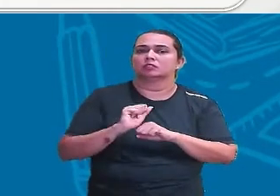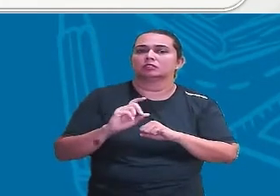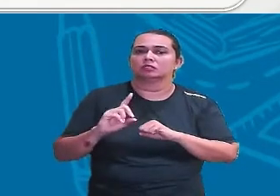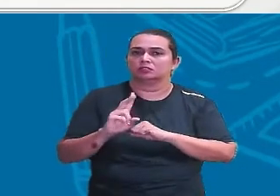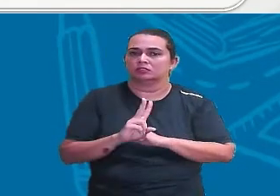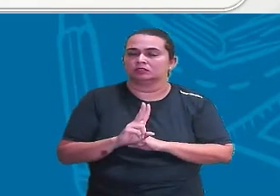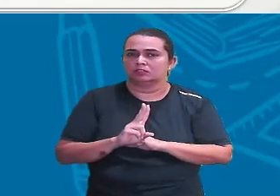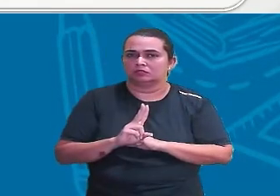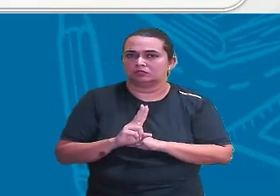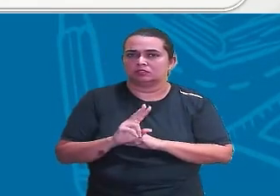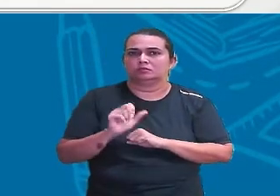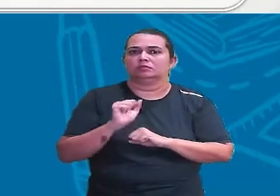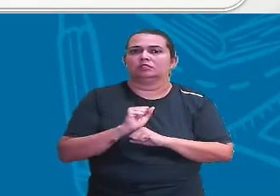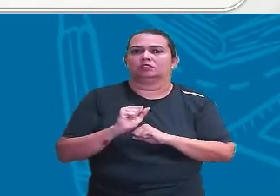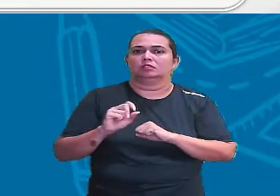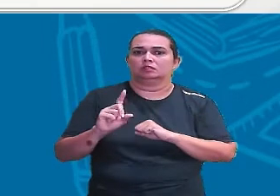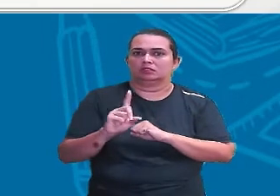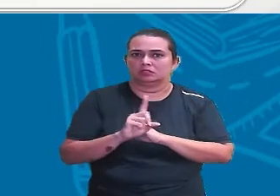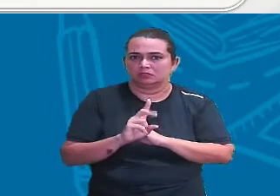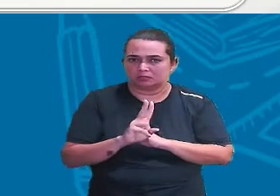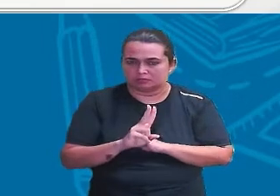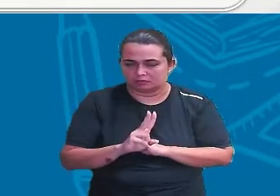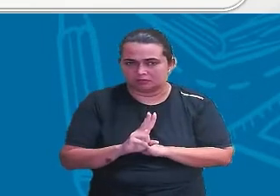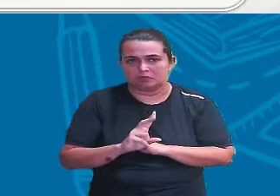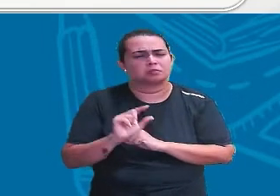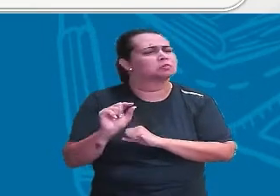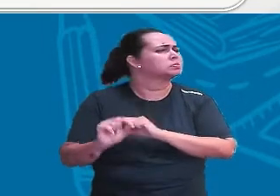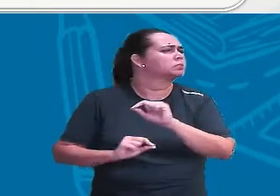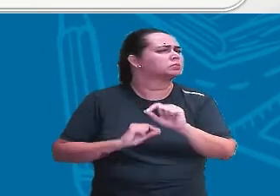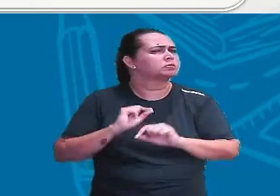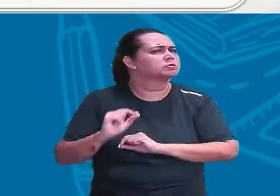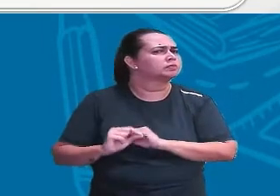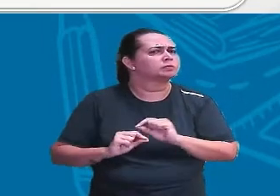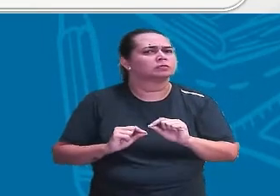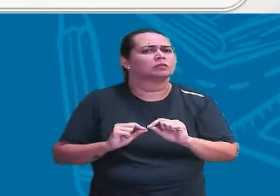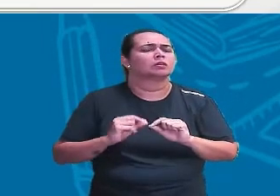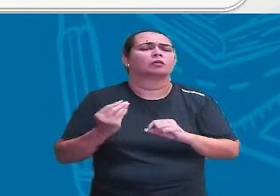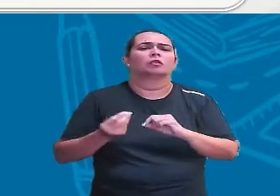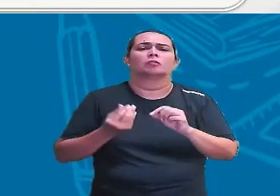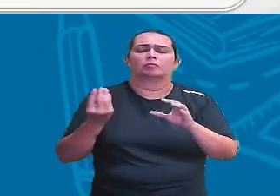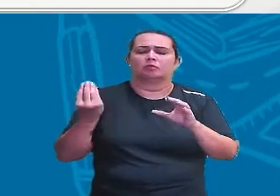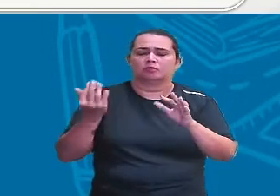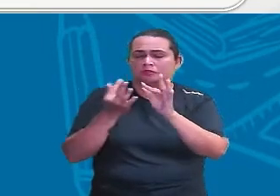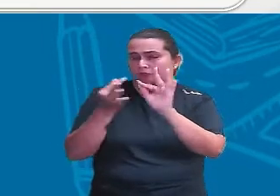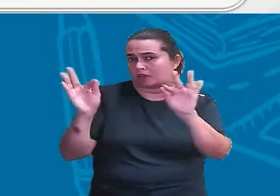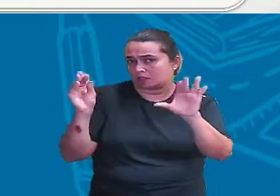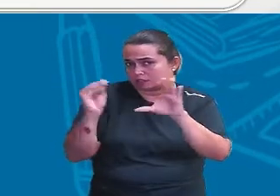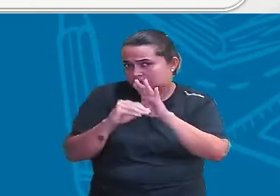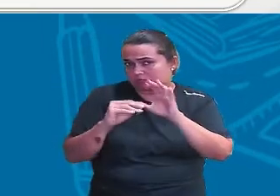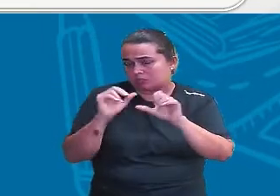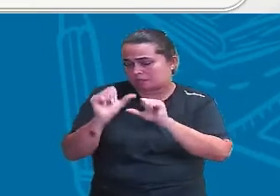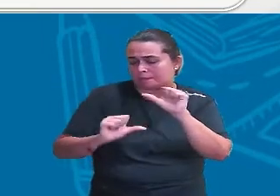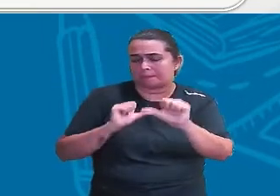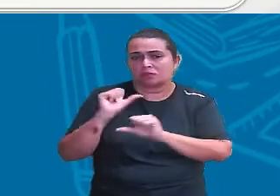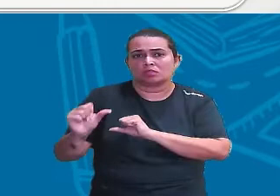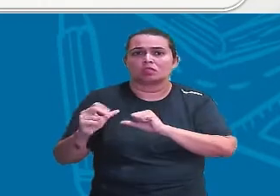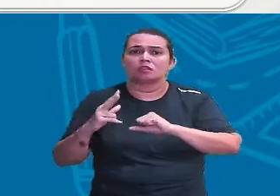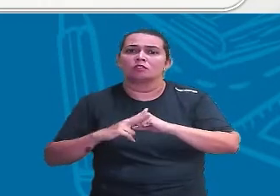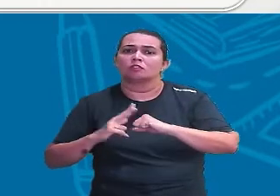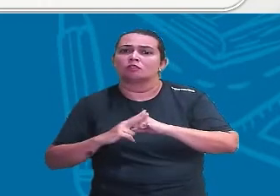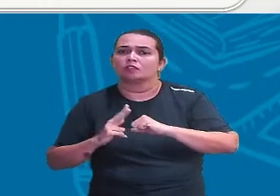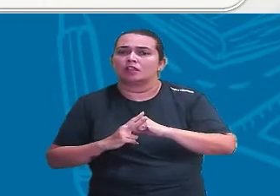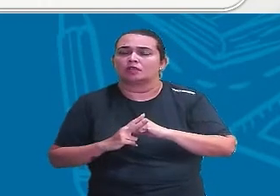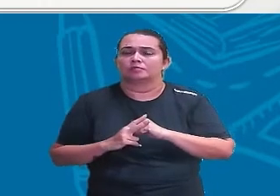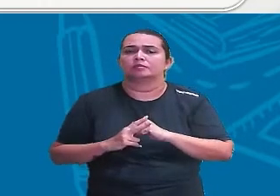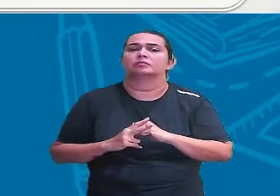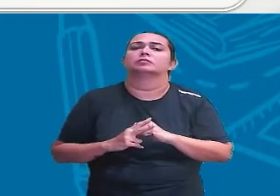os advérbios. Gente, qual o papel que eles têm dentro de uma frase? Modificar. E modifica quem? O verbo. Eles